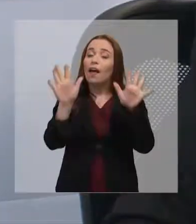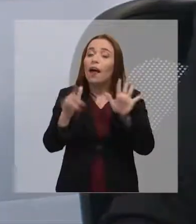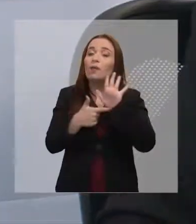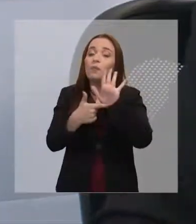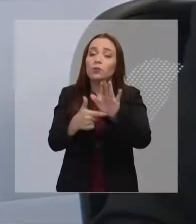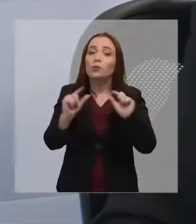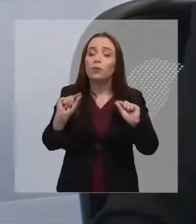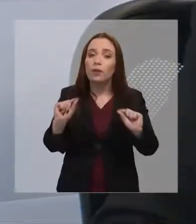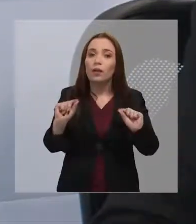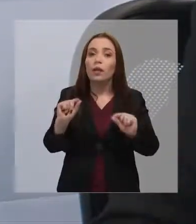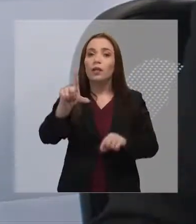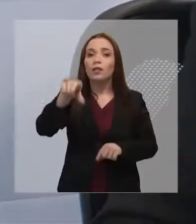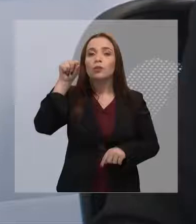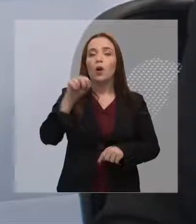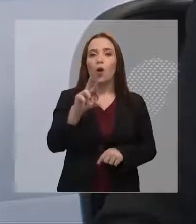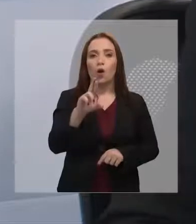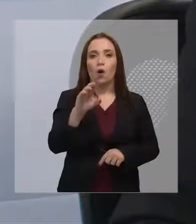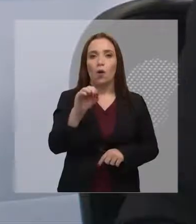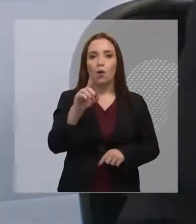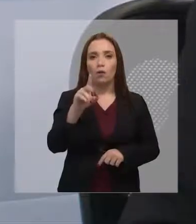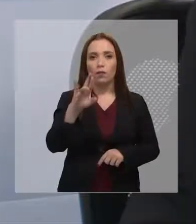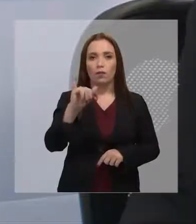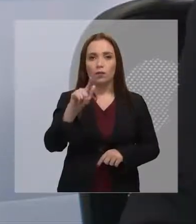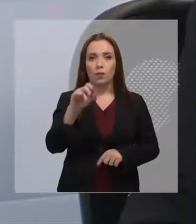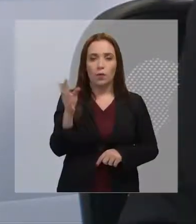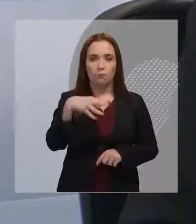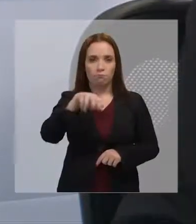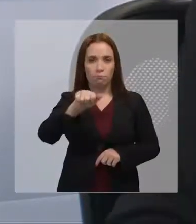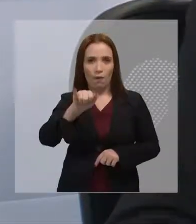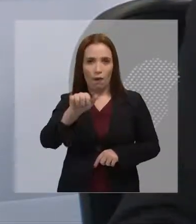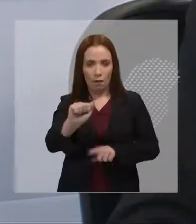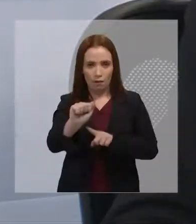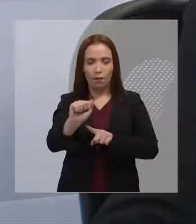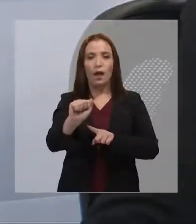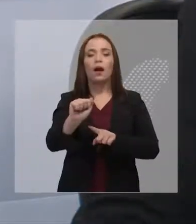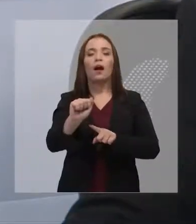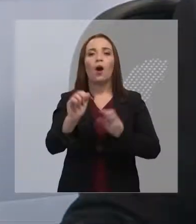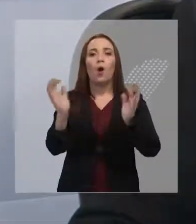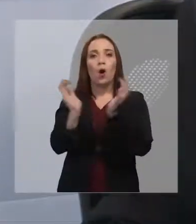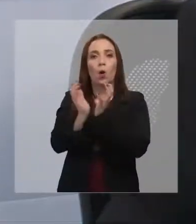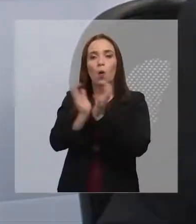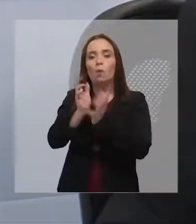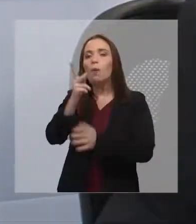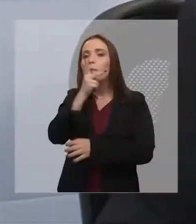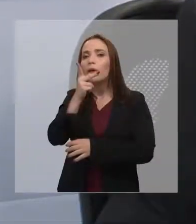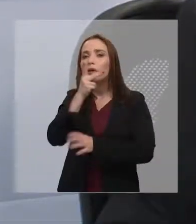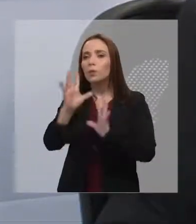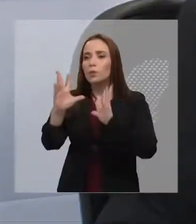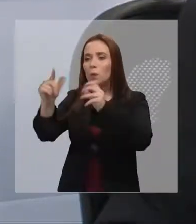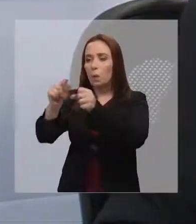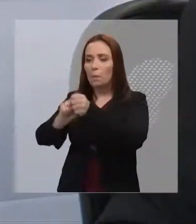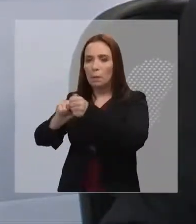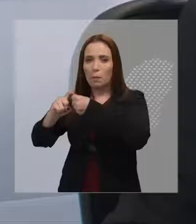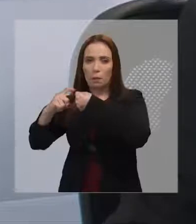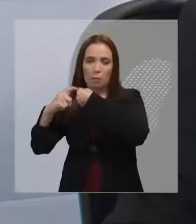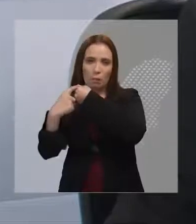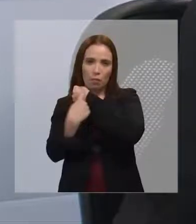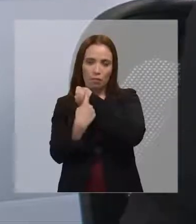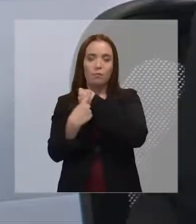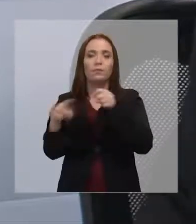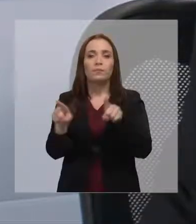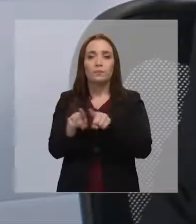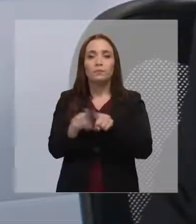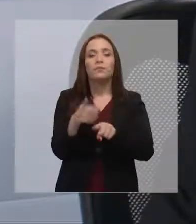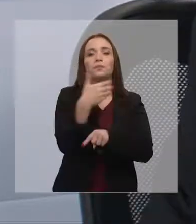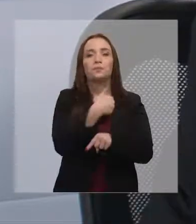a escolha de Rodrigo com o apoio do Centrão e